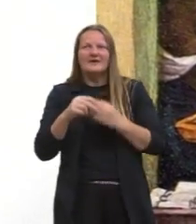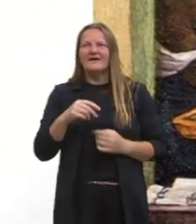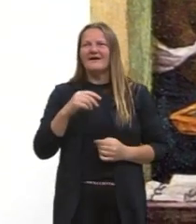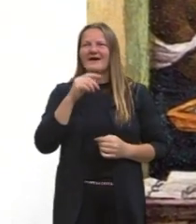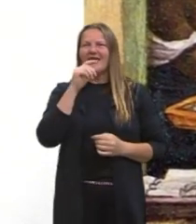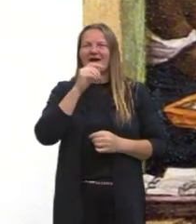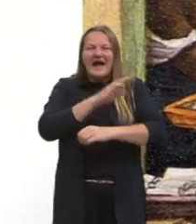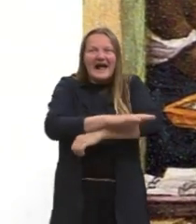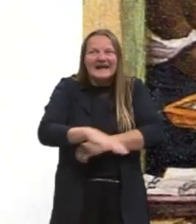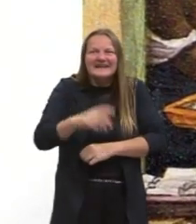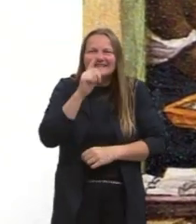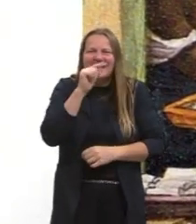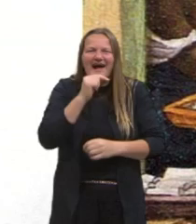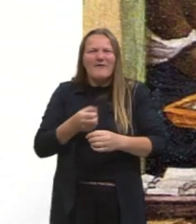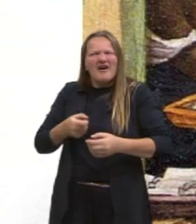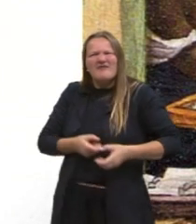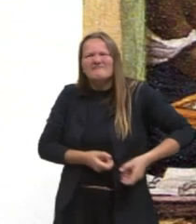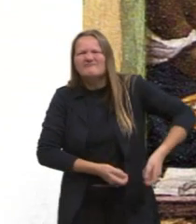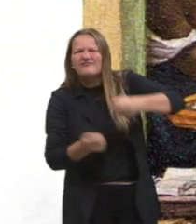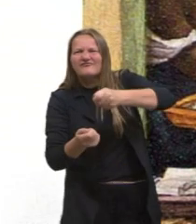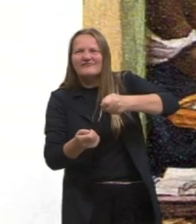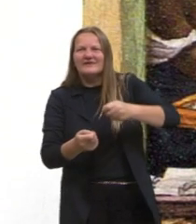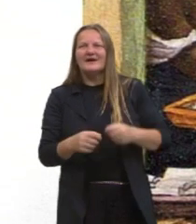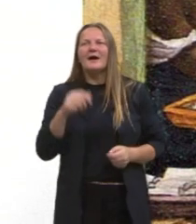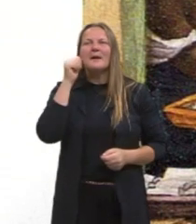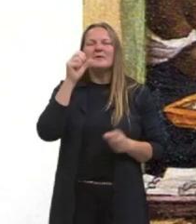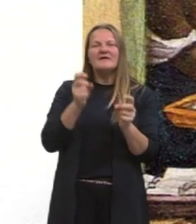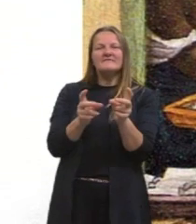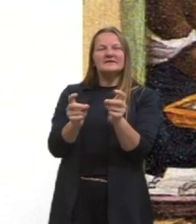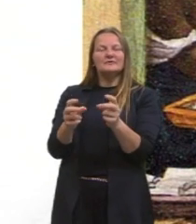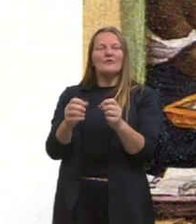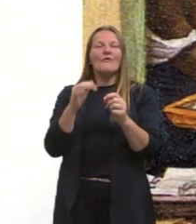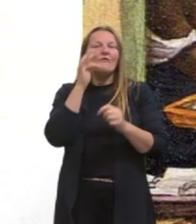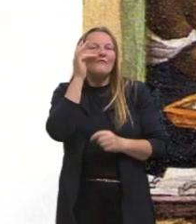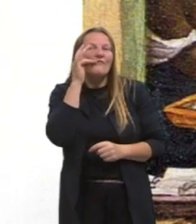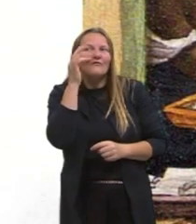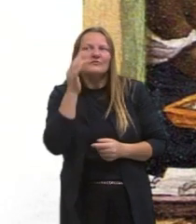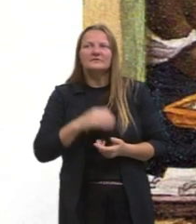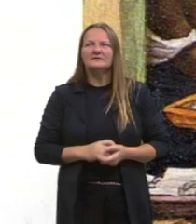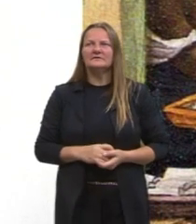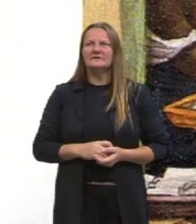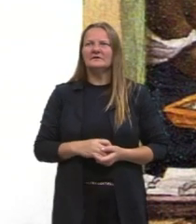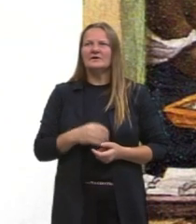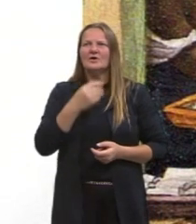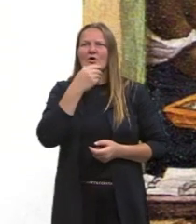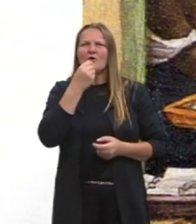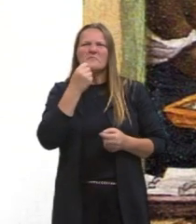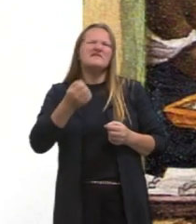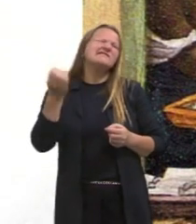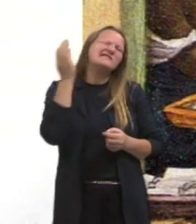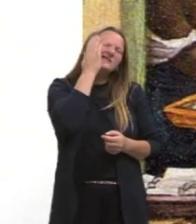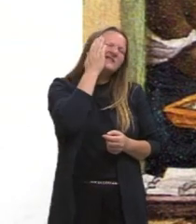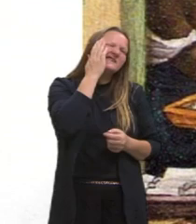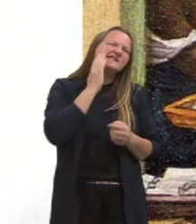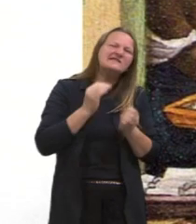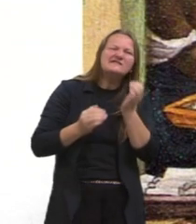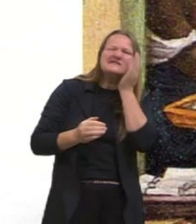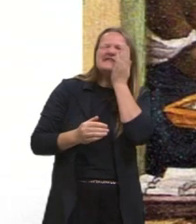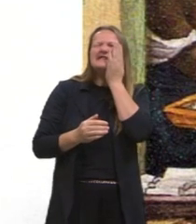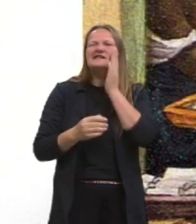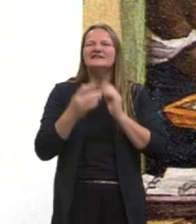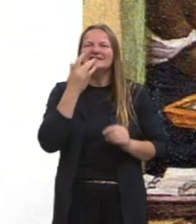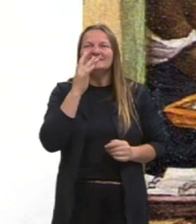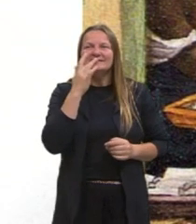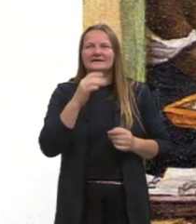homem em uma mulher a mulher ali tentando vender suas frutas e o cara passando um reboco branco na cara dela né então mostrando um pouco